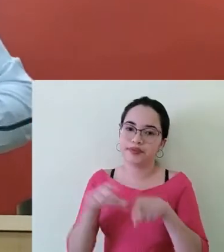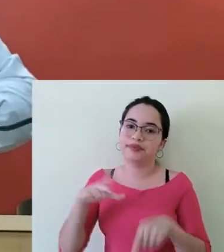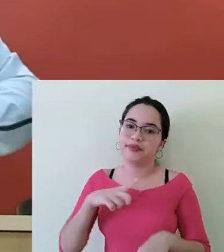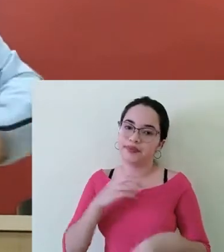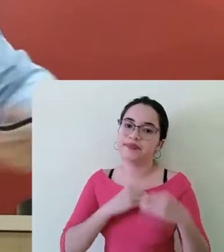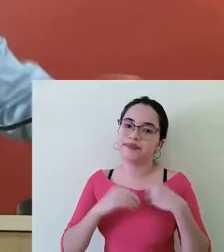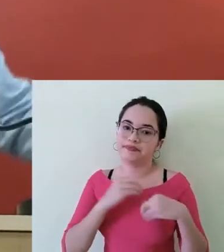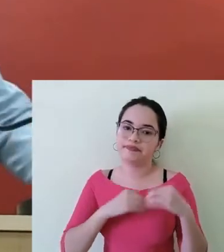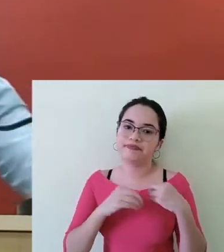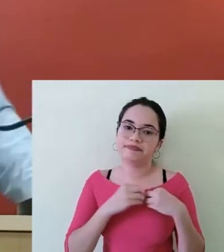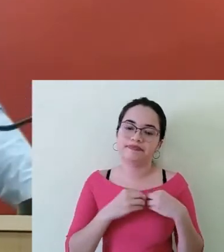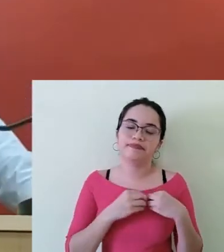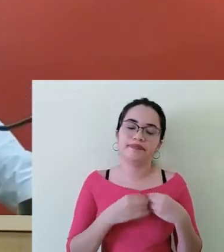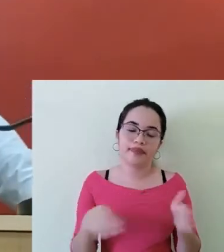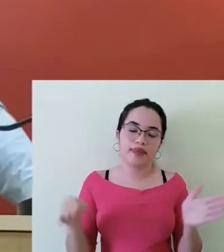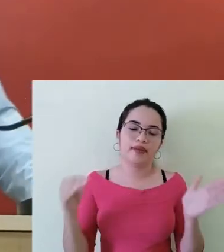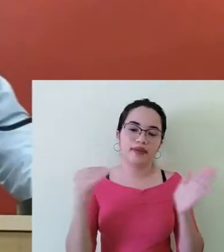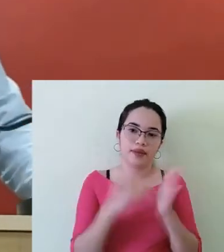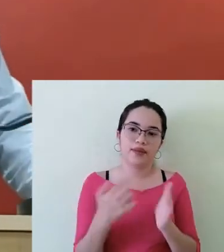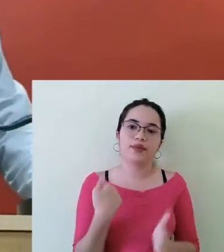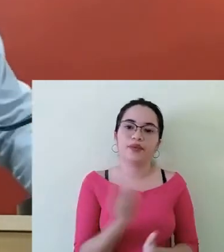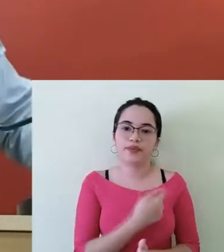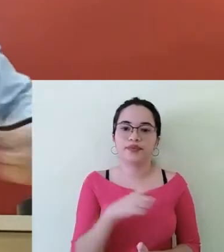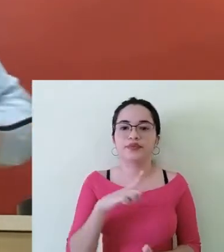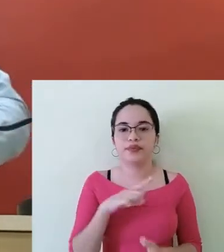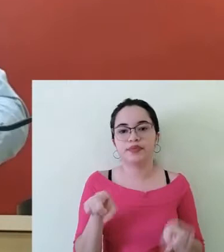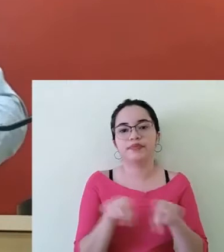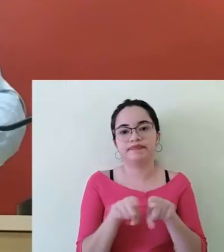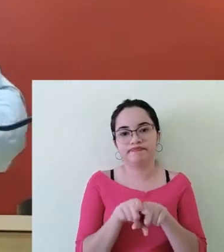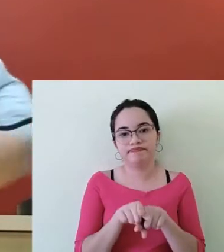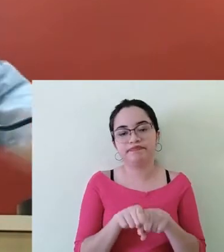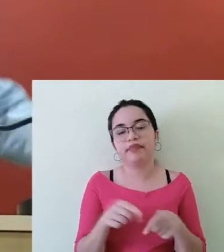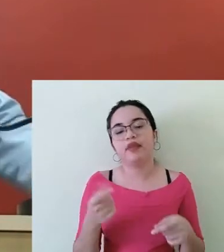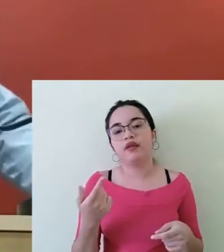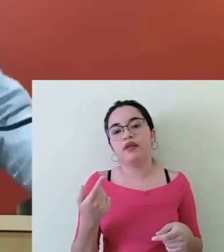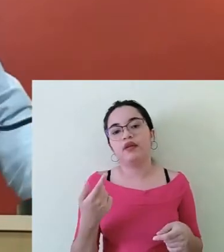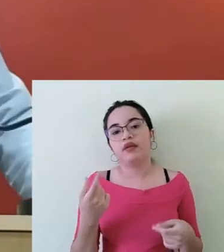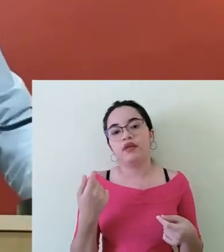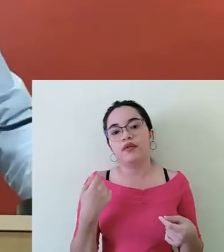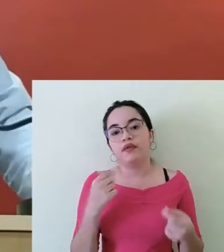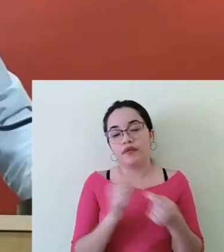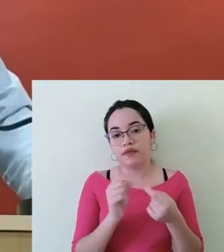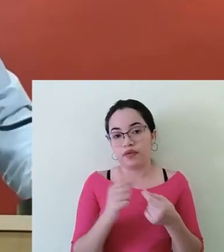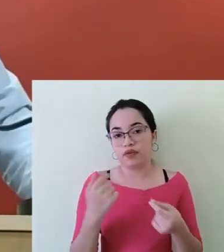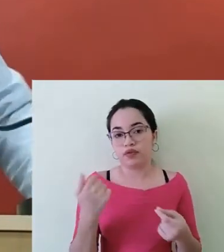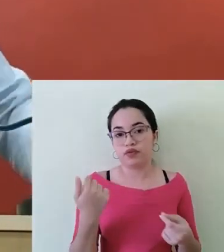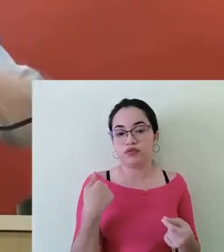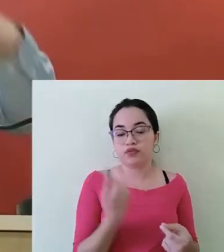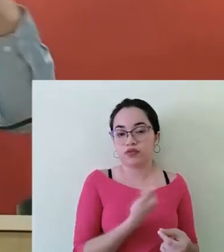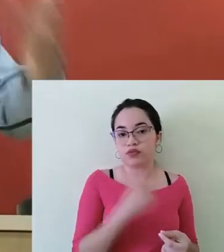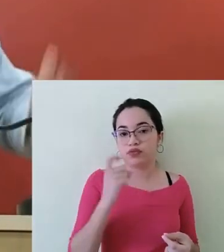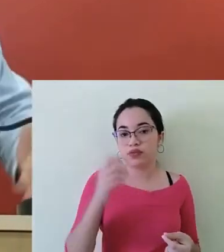e ela atingiu a todos nós, e ela nos tornou